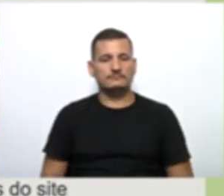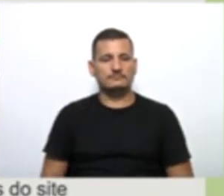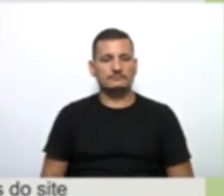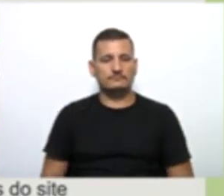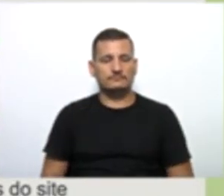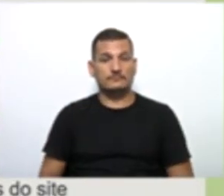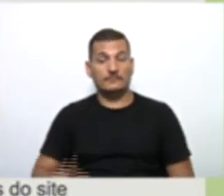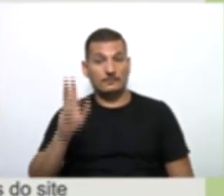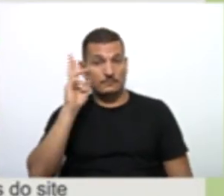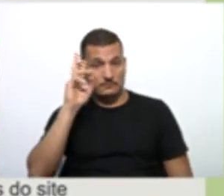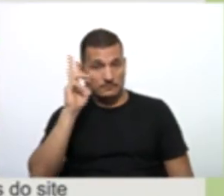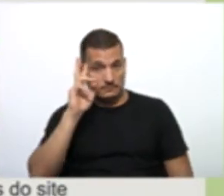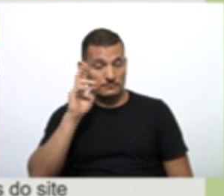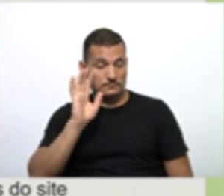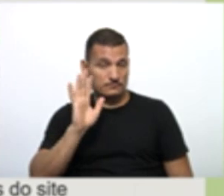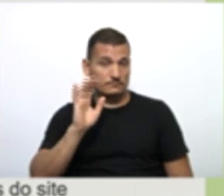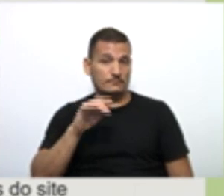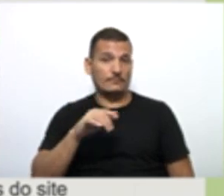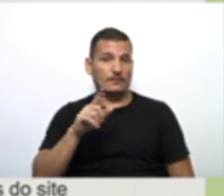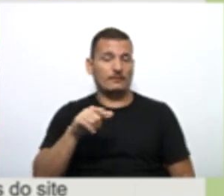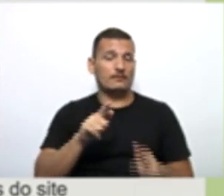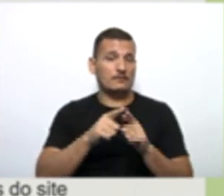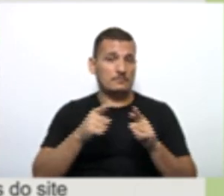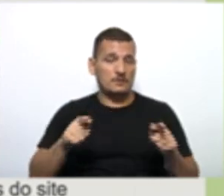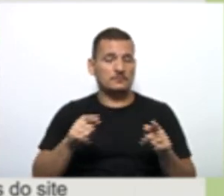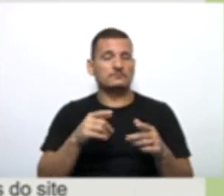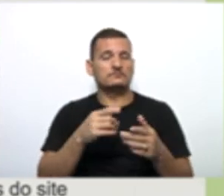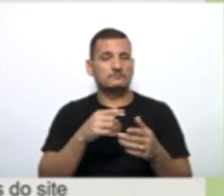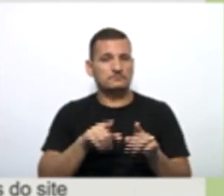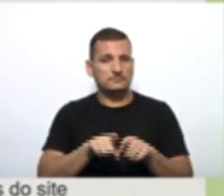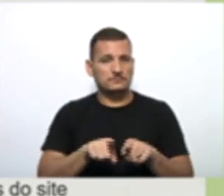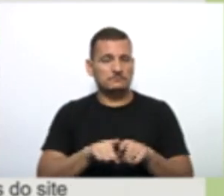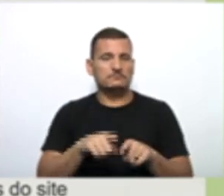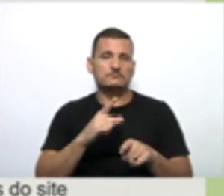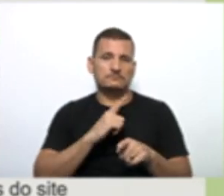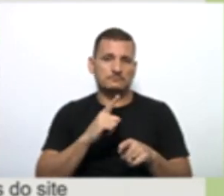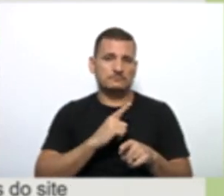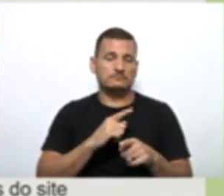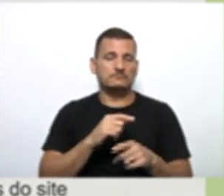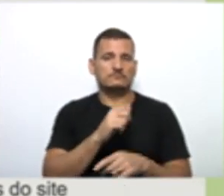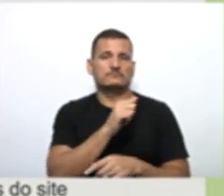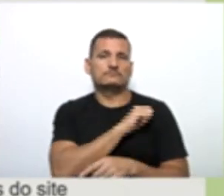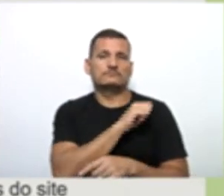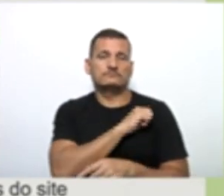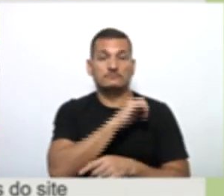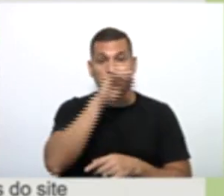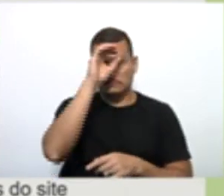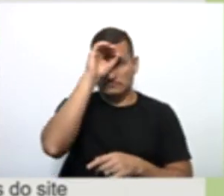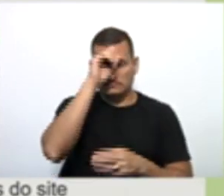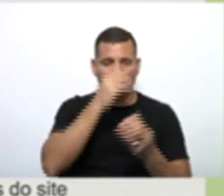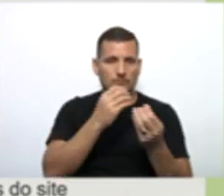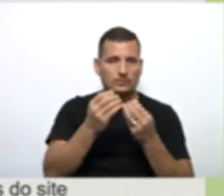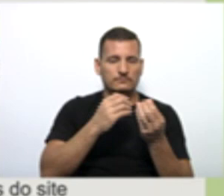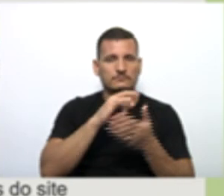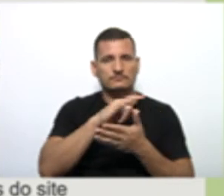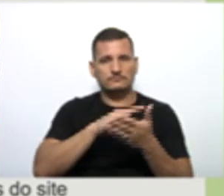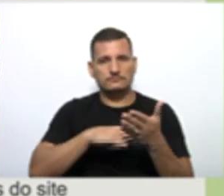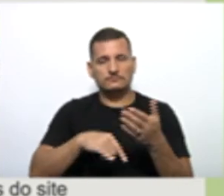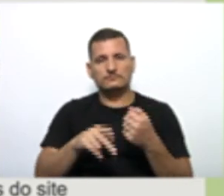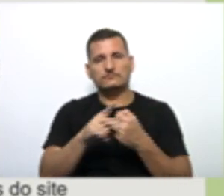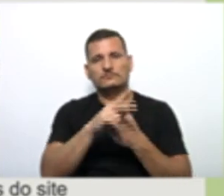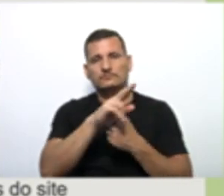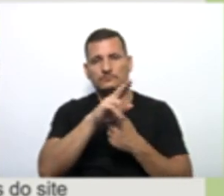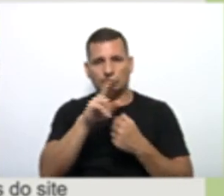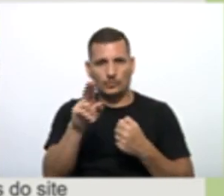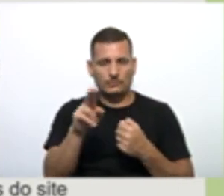Presidência da República é uma aula de gramática também normativa, né? Exatamente. Onde os alunos vão aprender a como direcionar um documento, os pronomes de tratamento